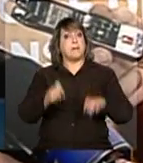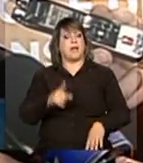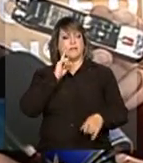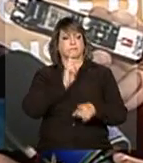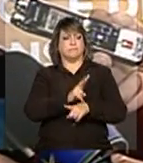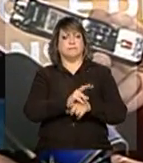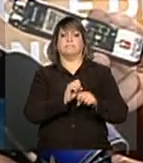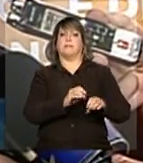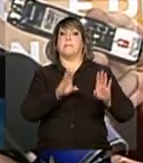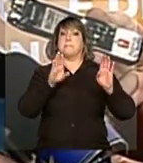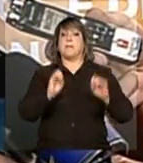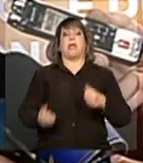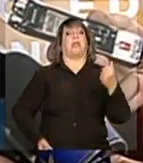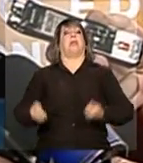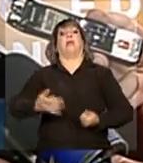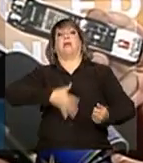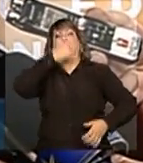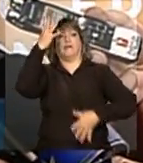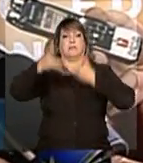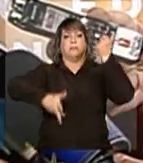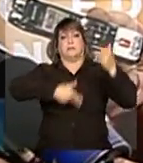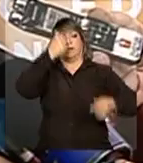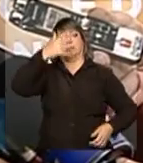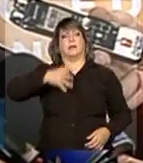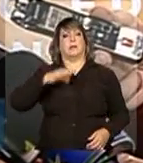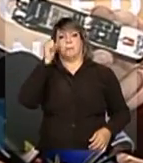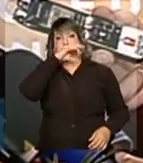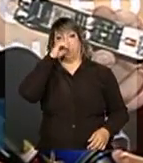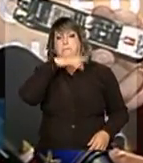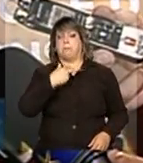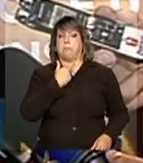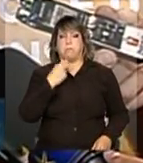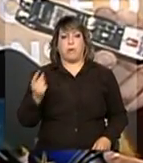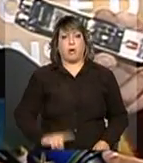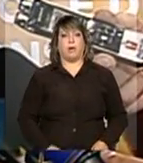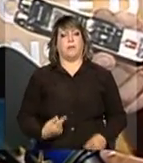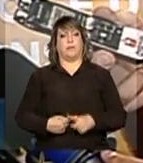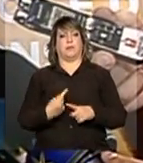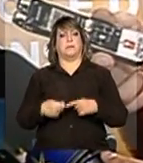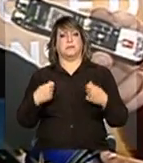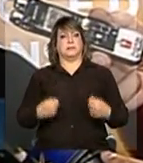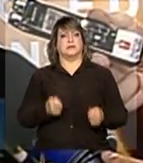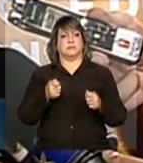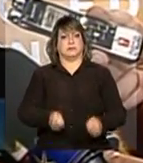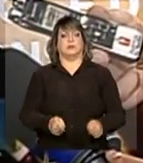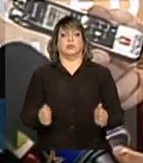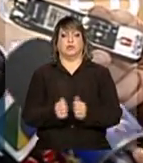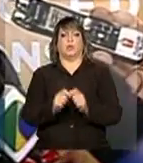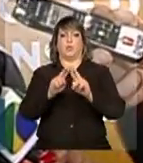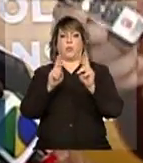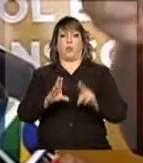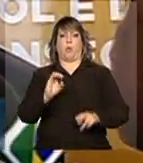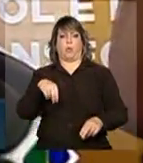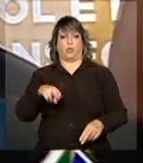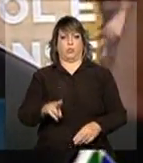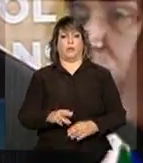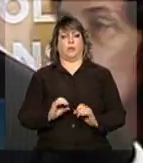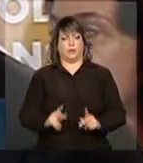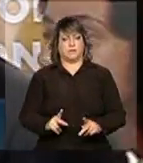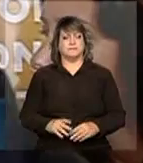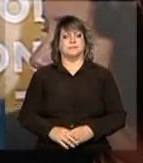para reduzir as metas que nós temos aí propostas junto com a ONU. Tá